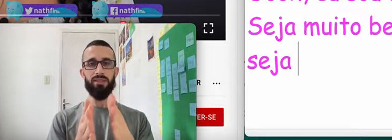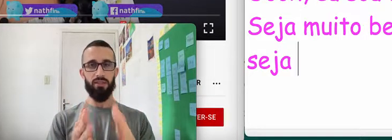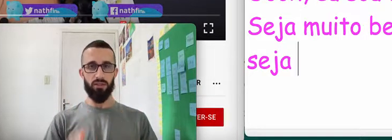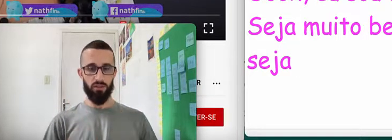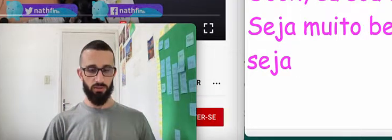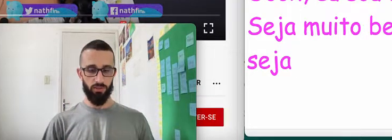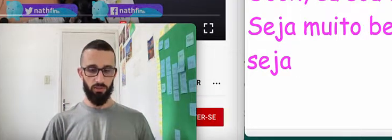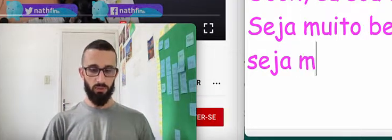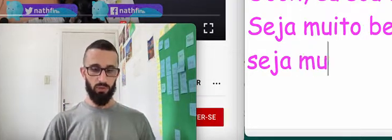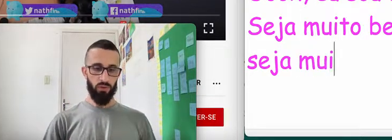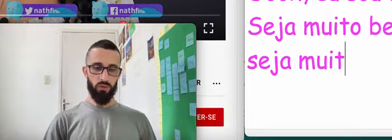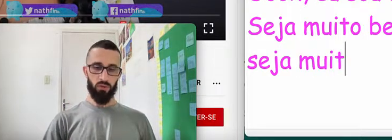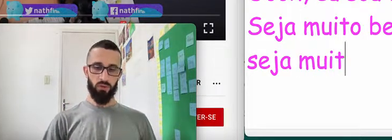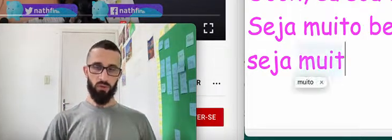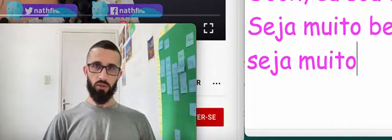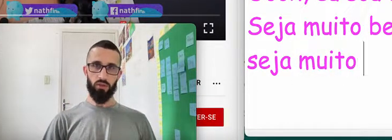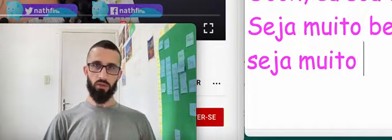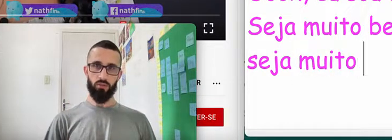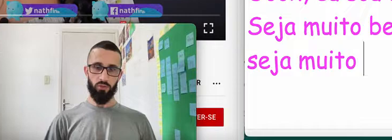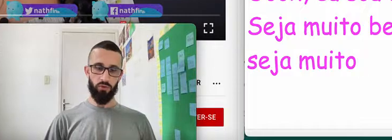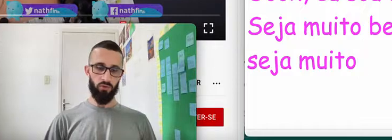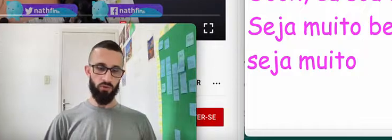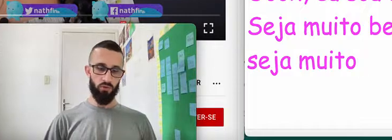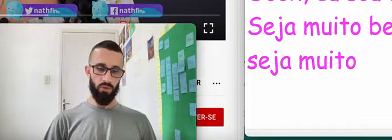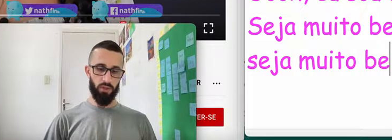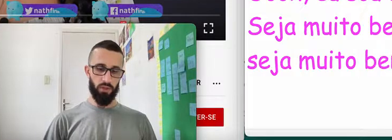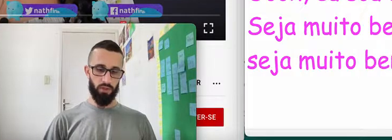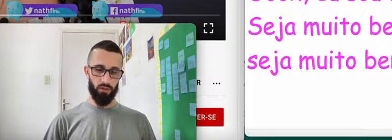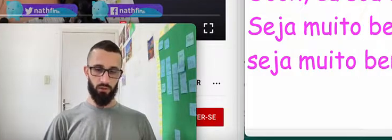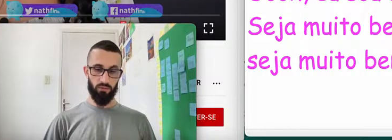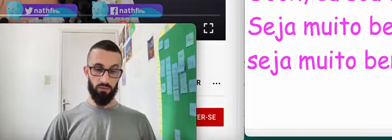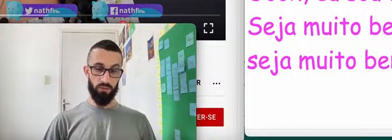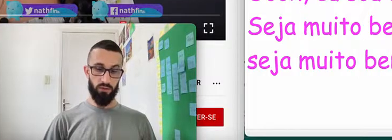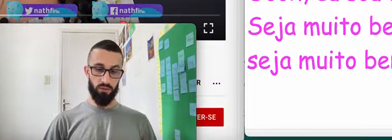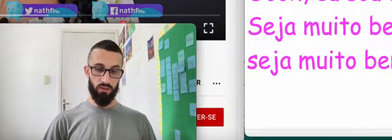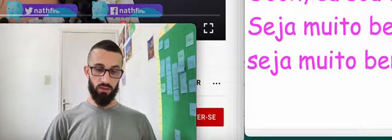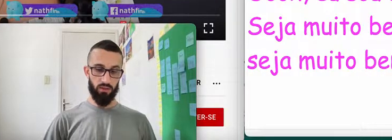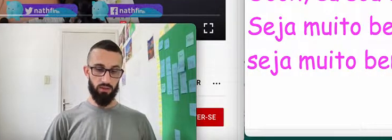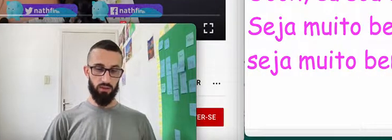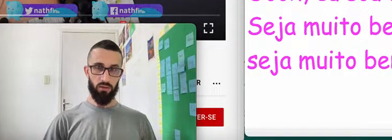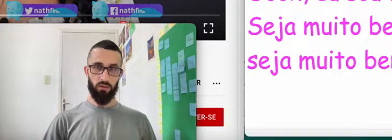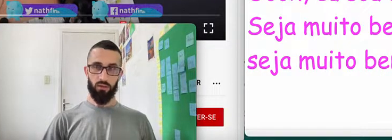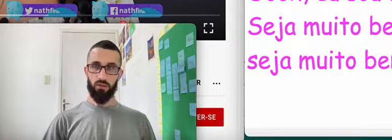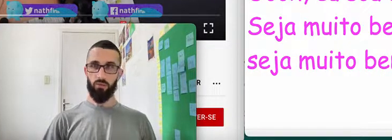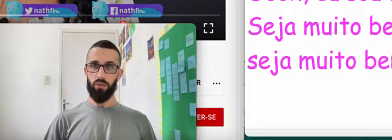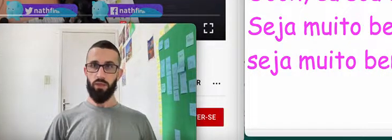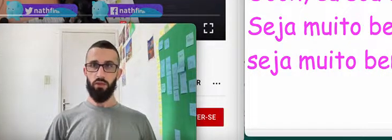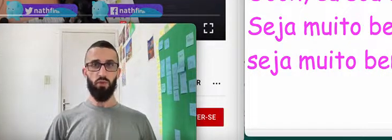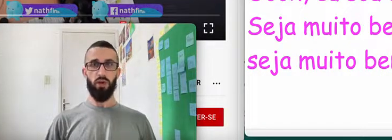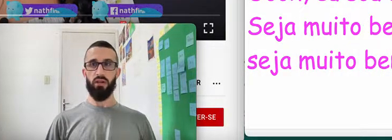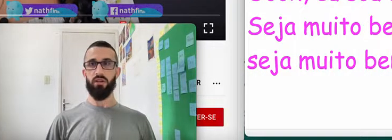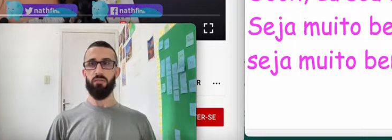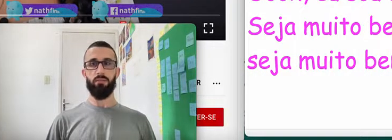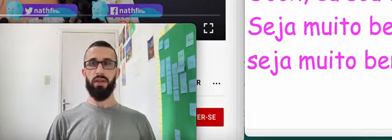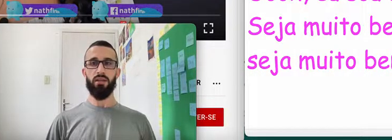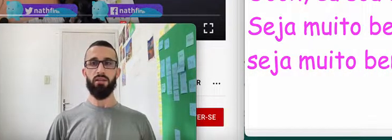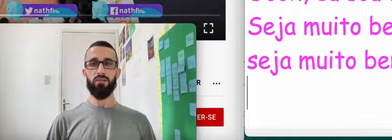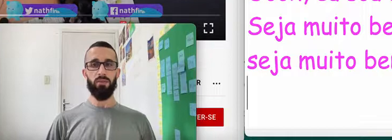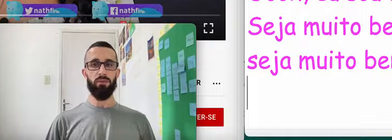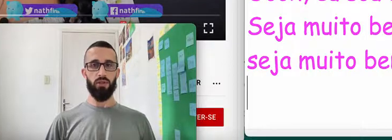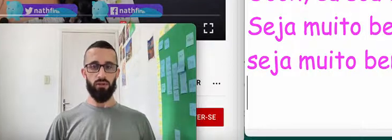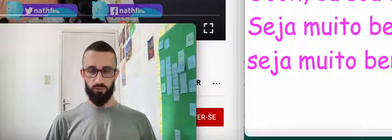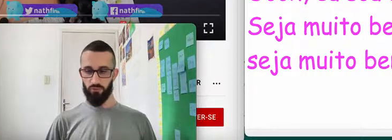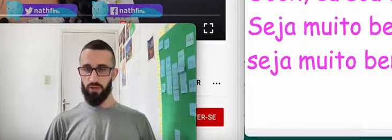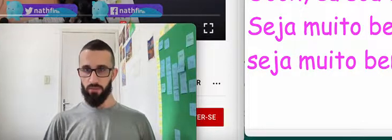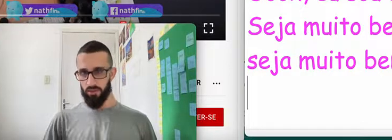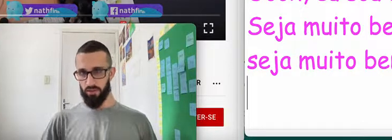Be Seja Muito bem-vinda Be welcome male